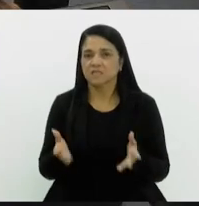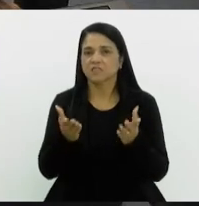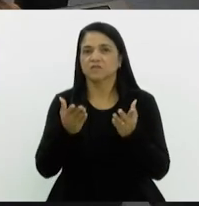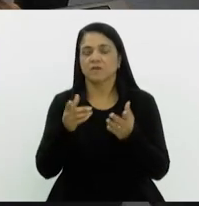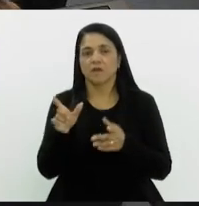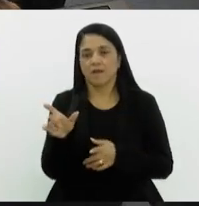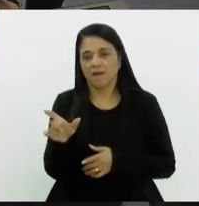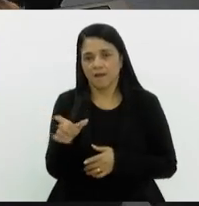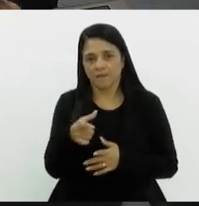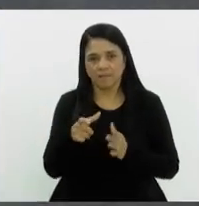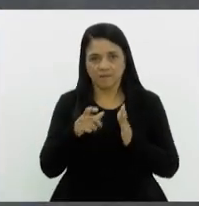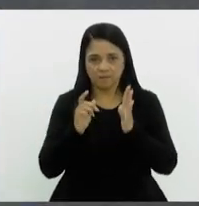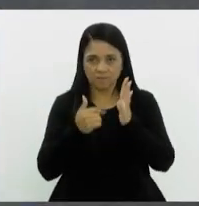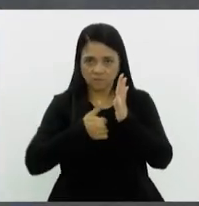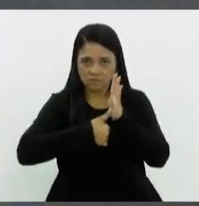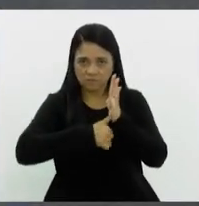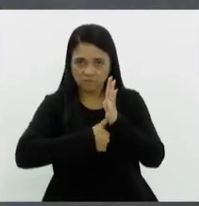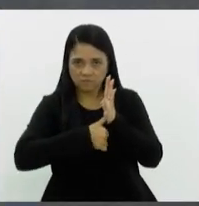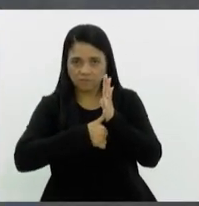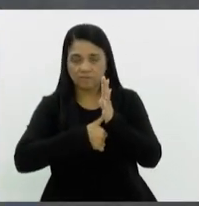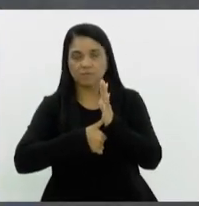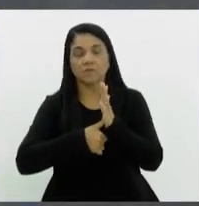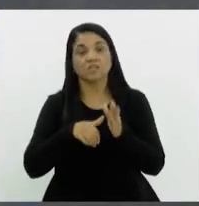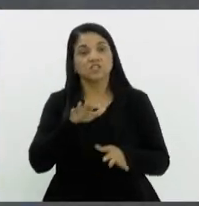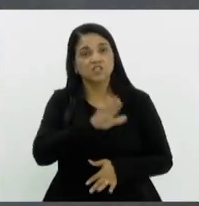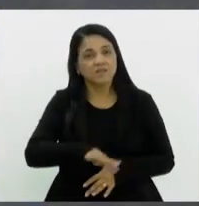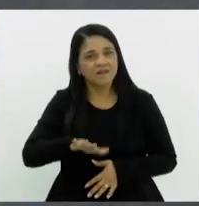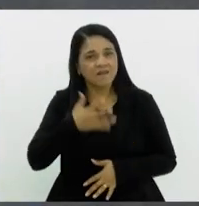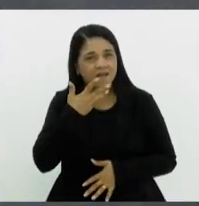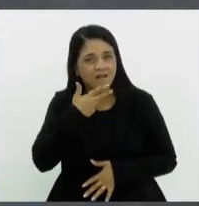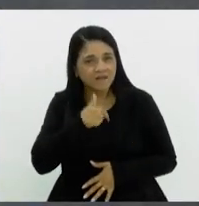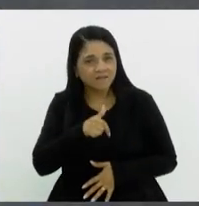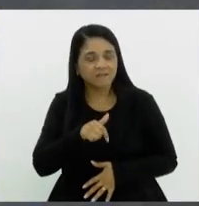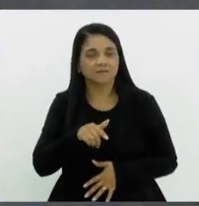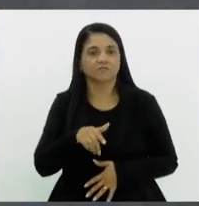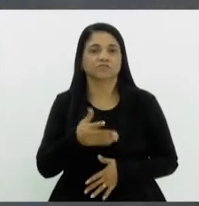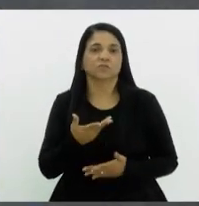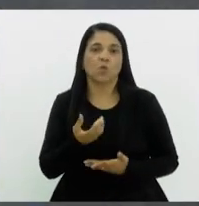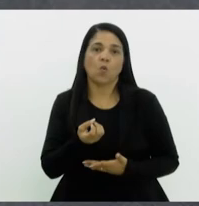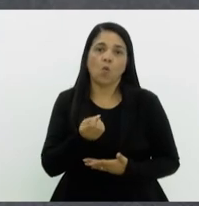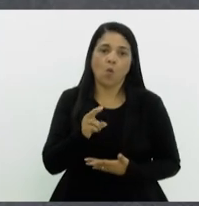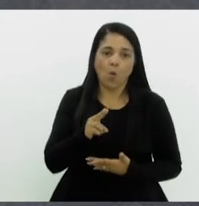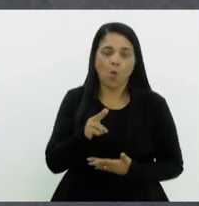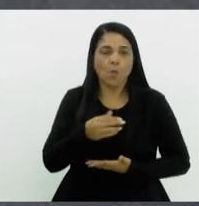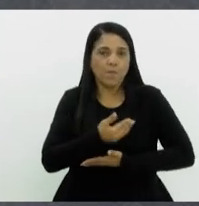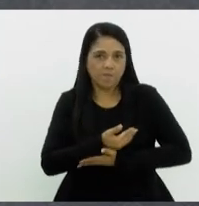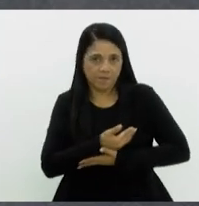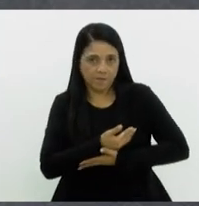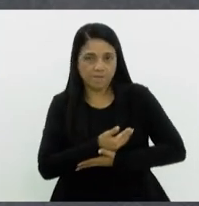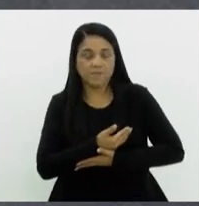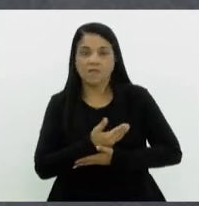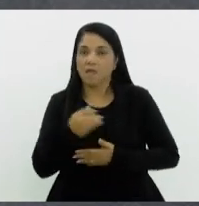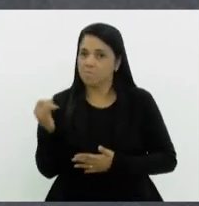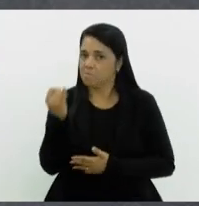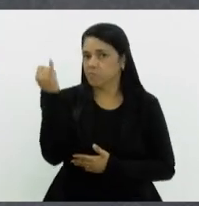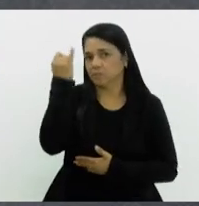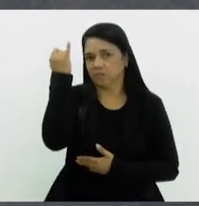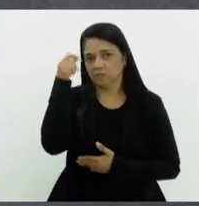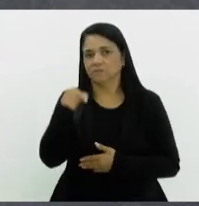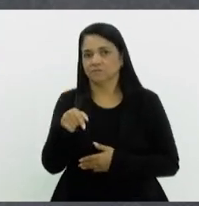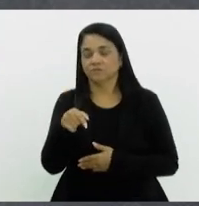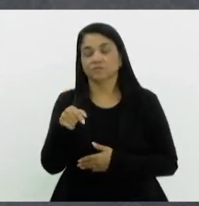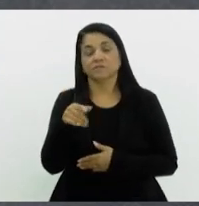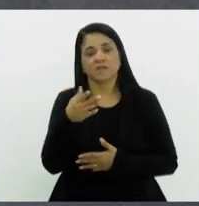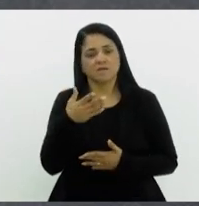emissão da carteira de identificação civil de crianças ou na primeira infância é fundamental. Afinal de contas, a gente vê